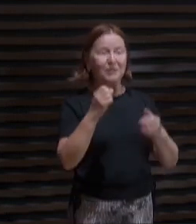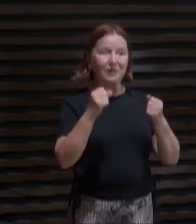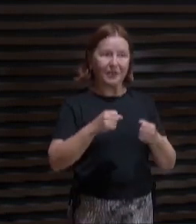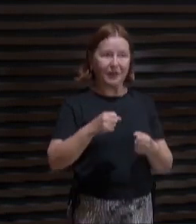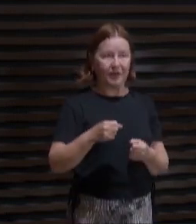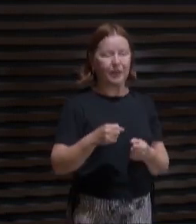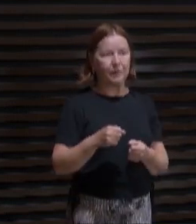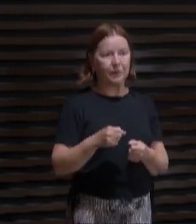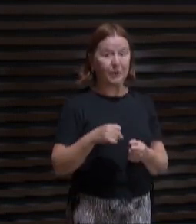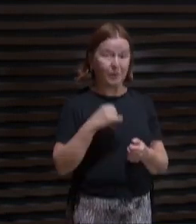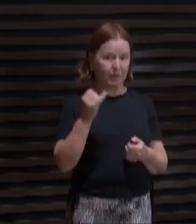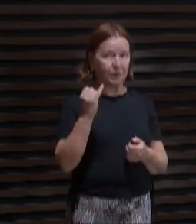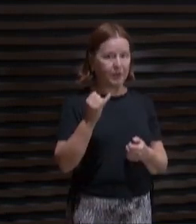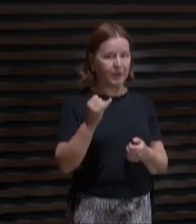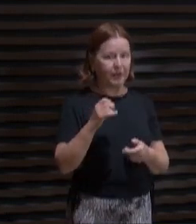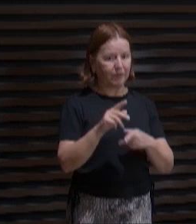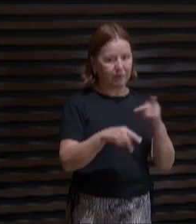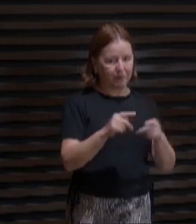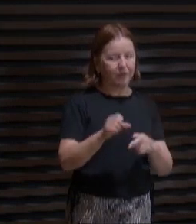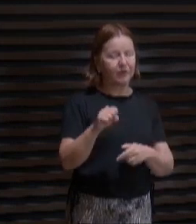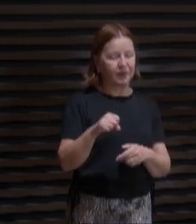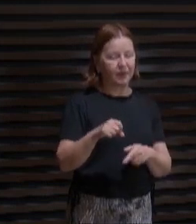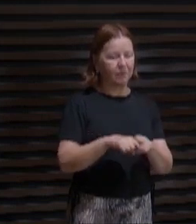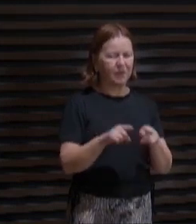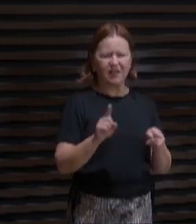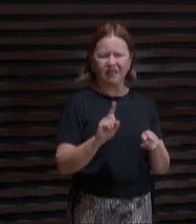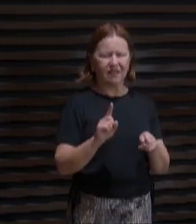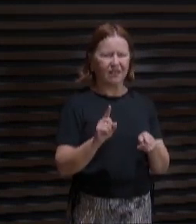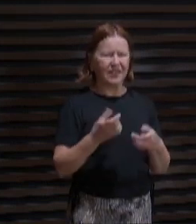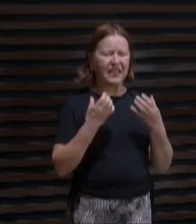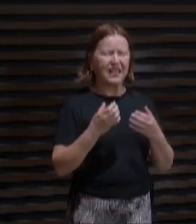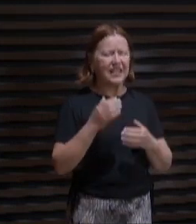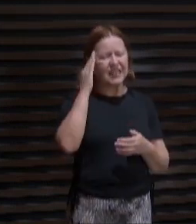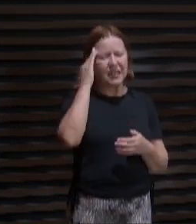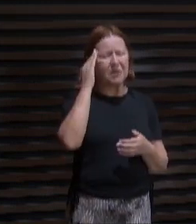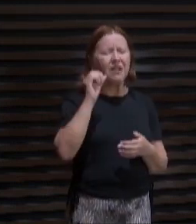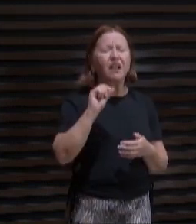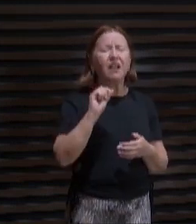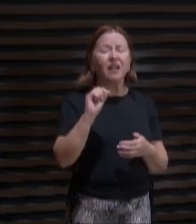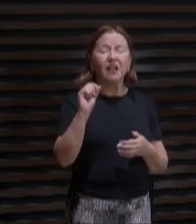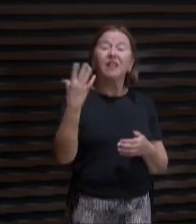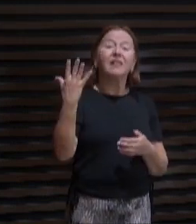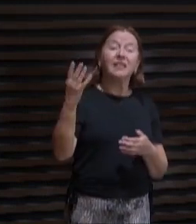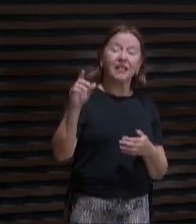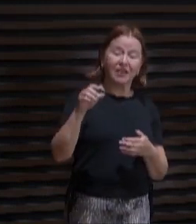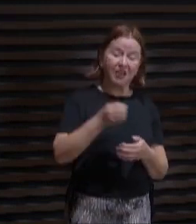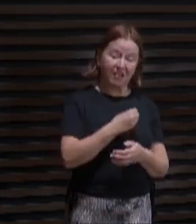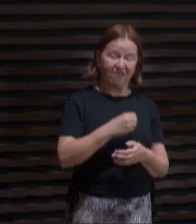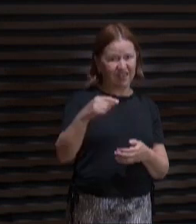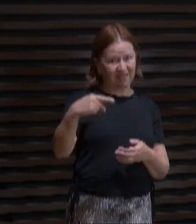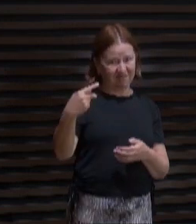pelos outros, sim, mas não ficar querendo saber o que vai acontecer com a vida dos